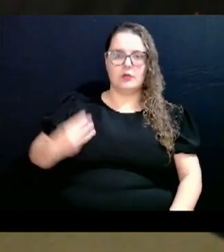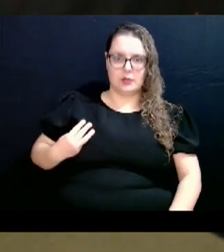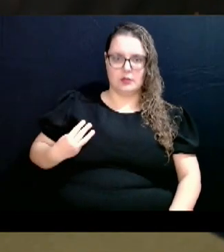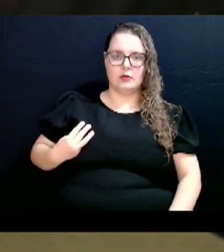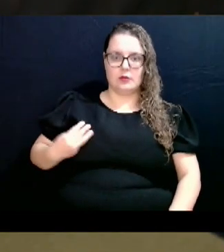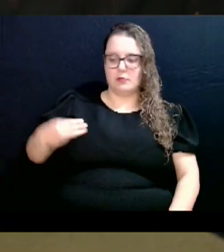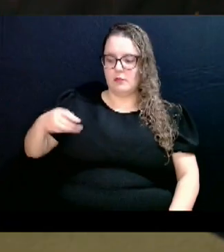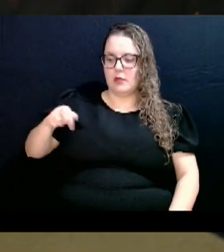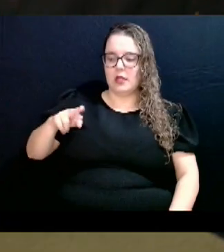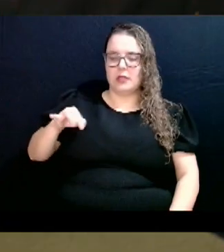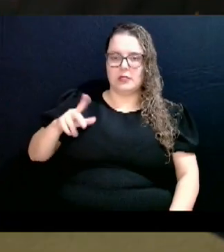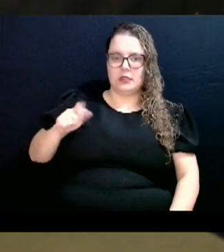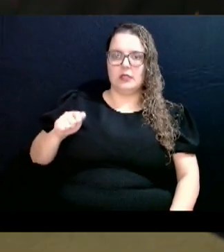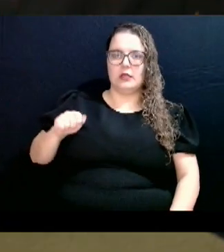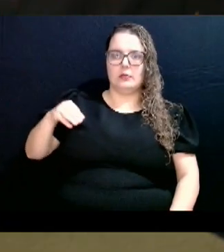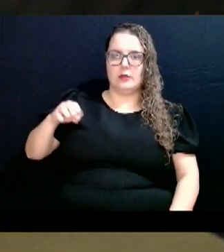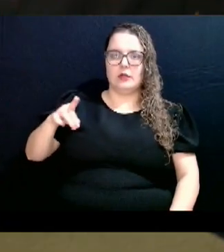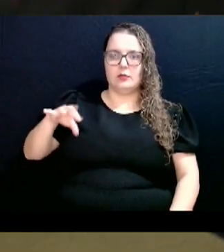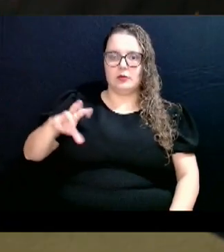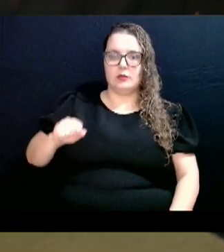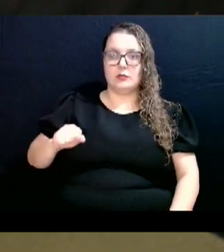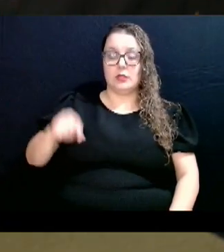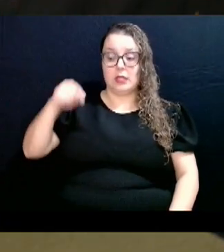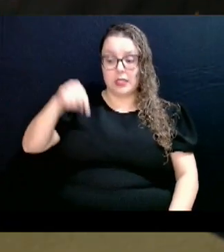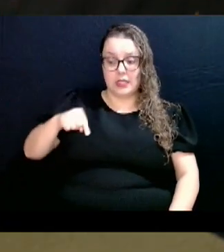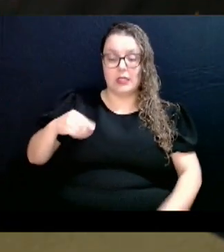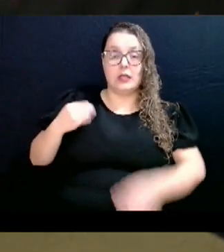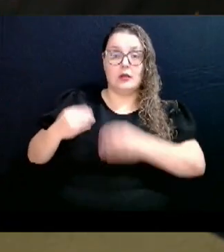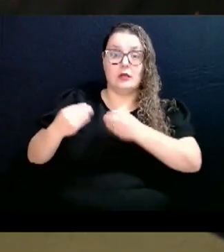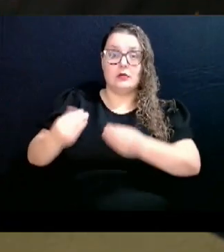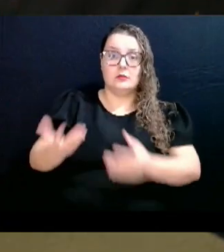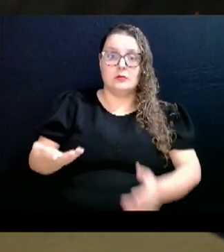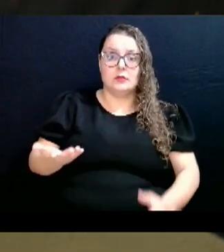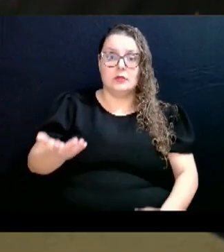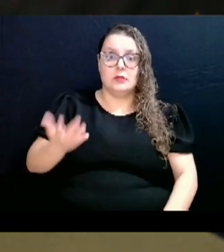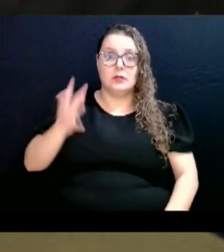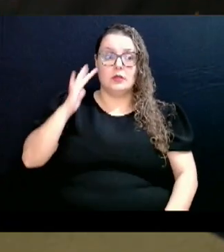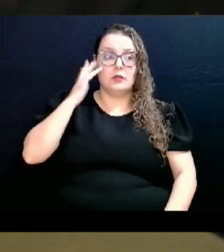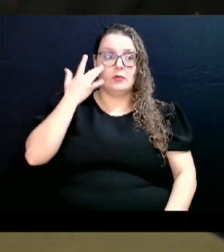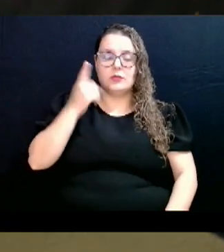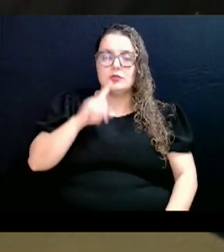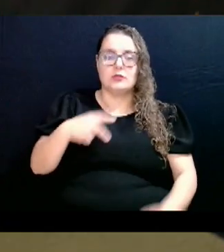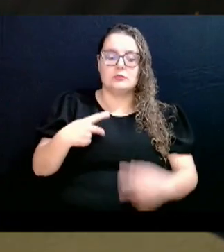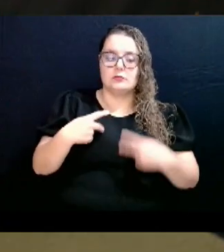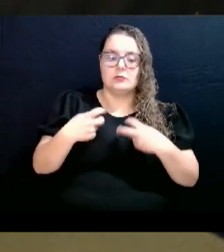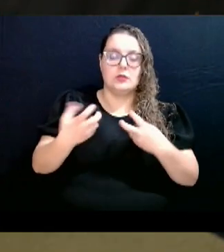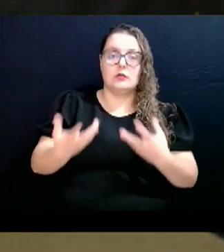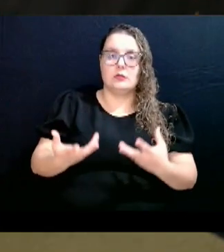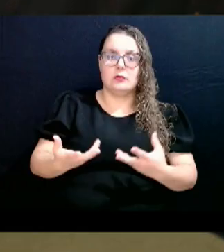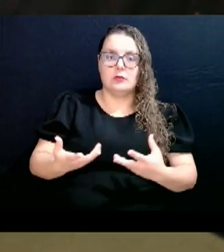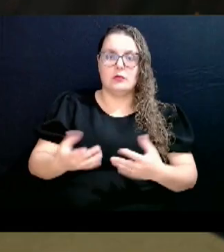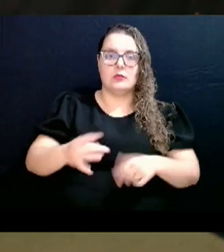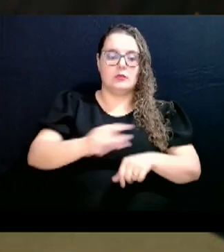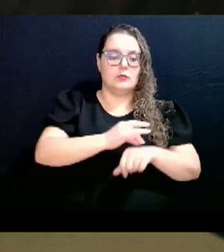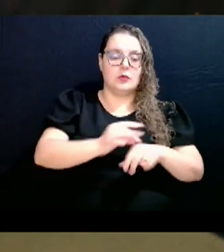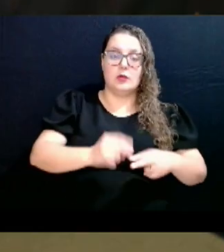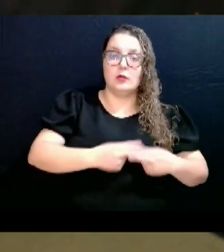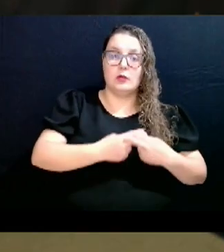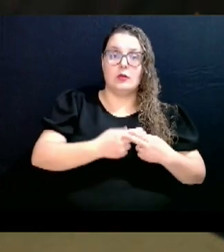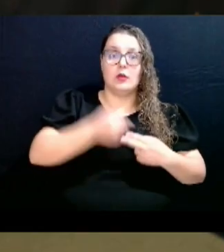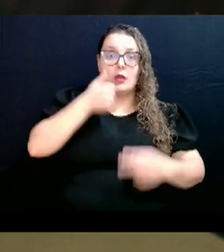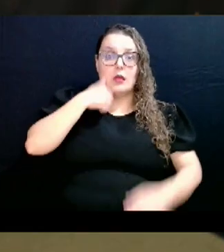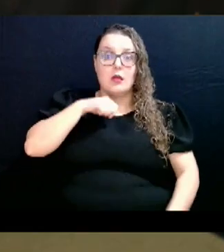né? E aí essa criança, eu acho que ela nem se deu conta ainda da questão do luto, ela perdeu a mãe muito